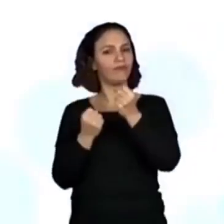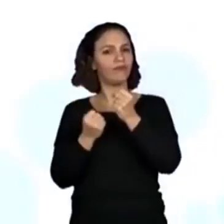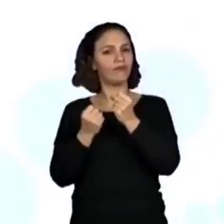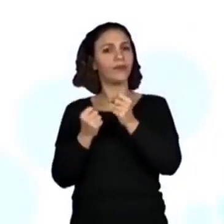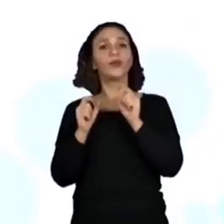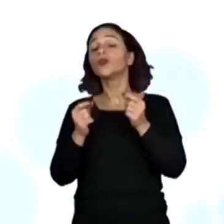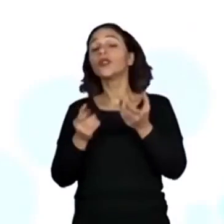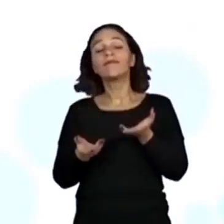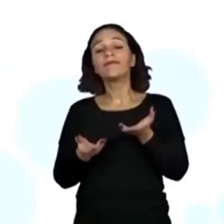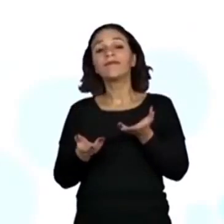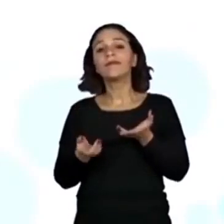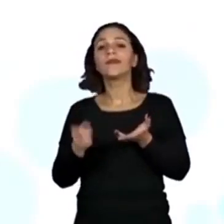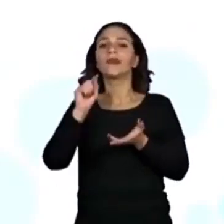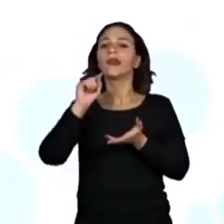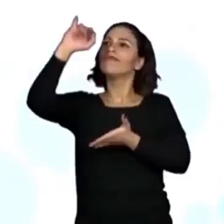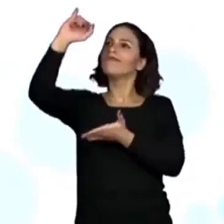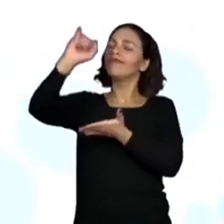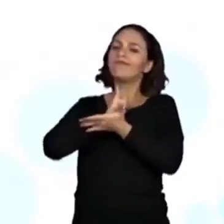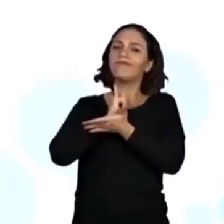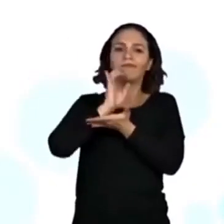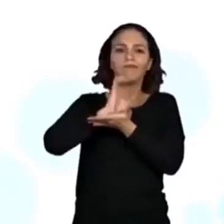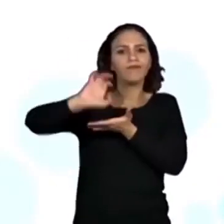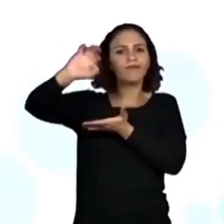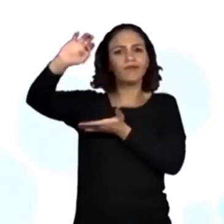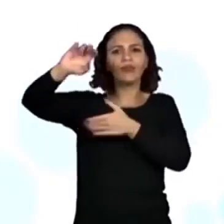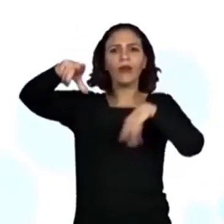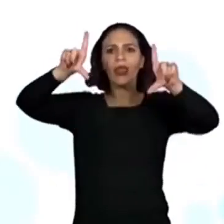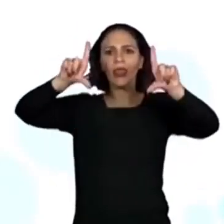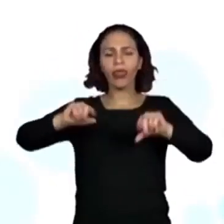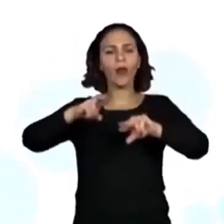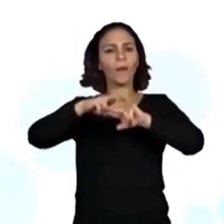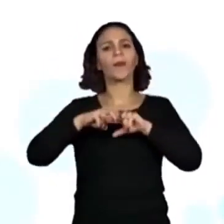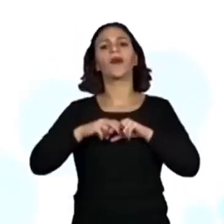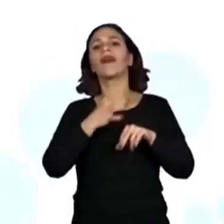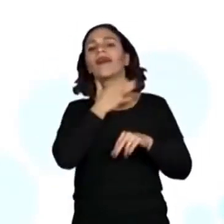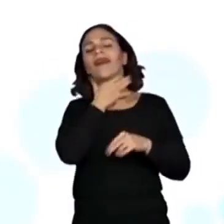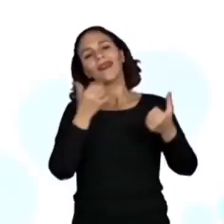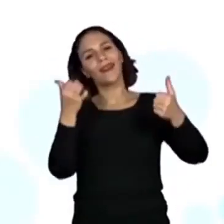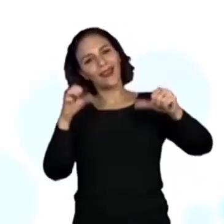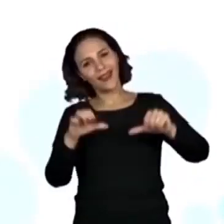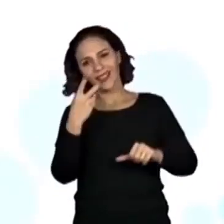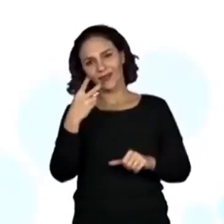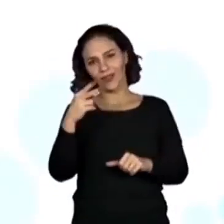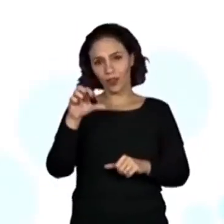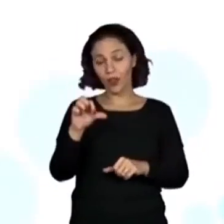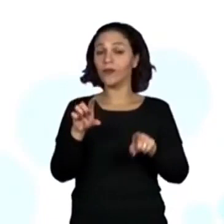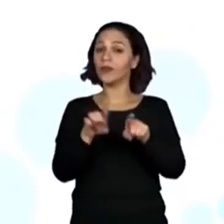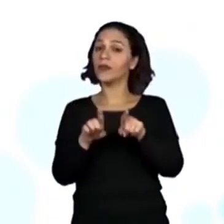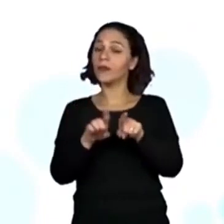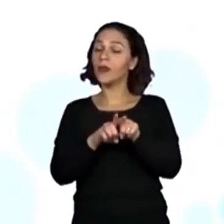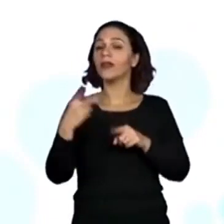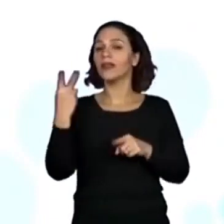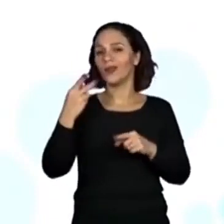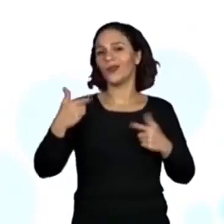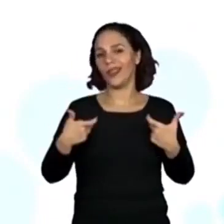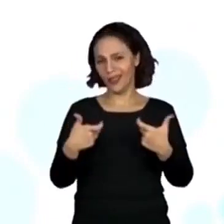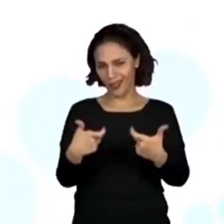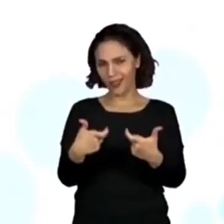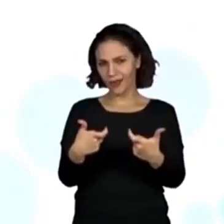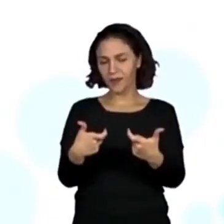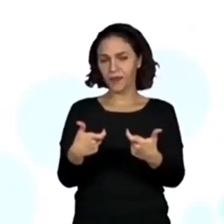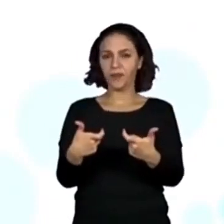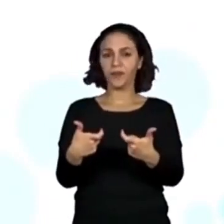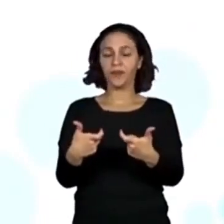ele foi a queda das importações e exportações no mundo por conta da crise de 29 e também da Segunda Guerra Mundial,